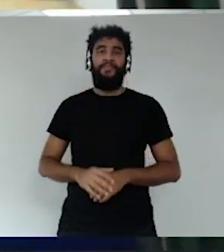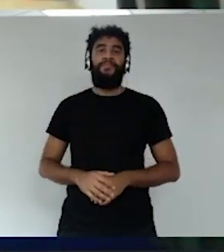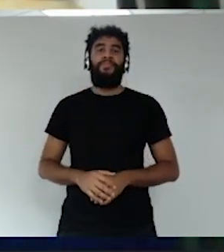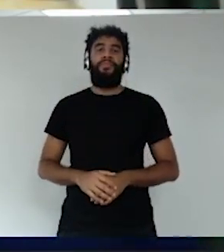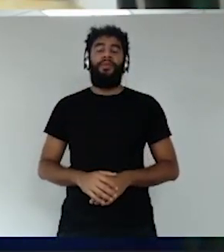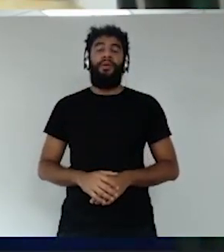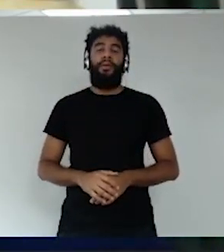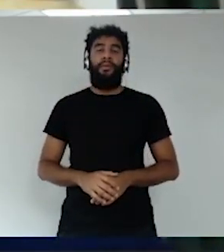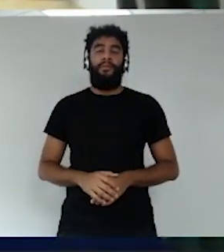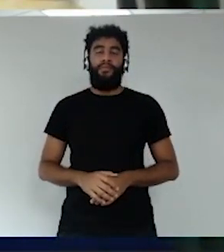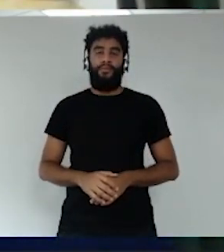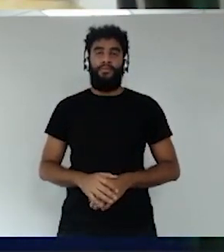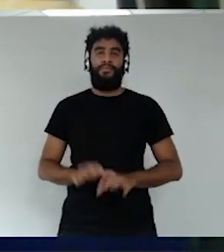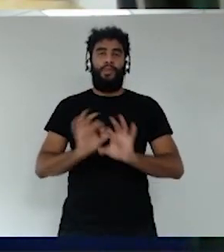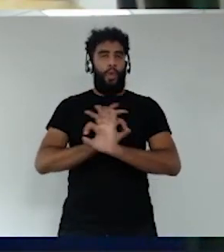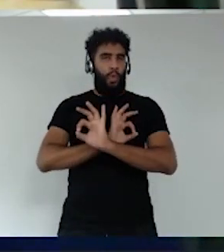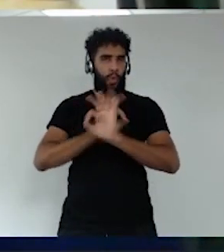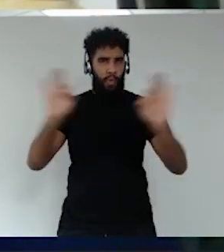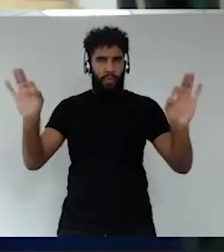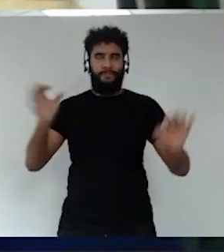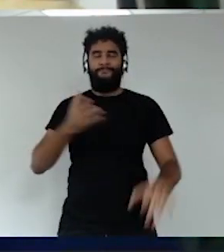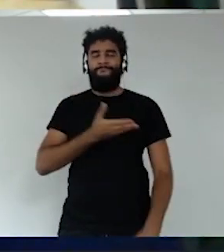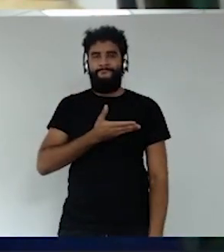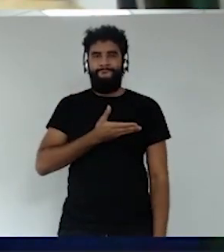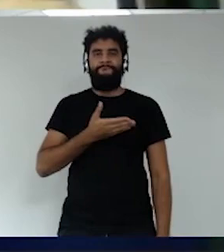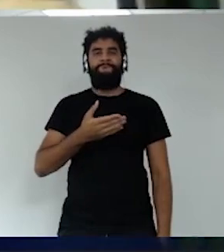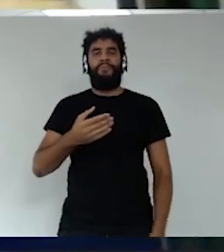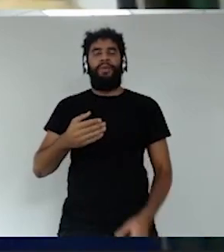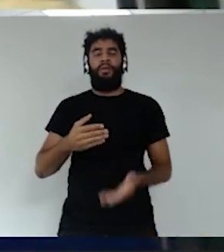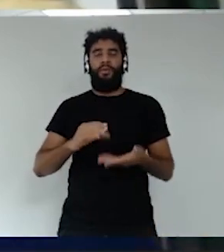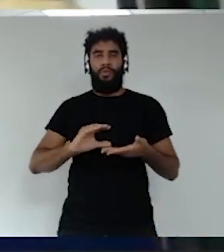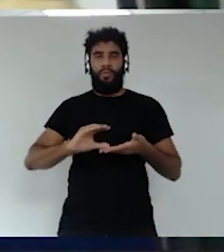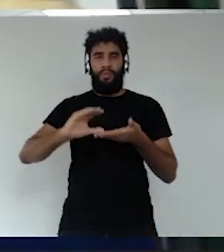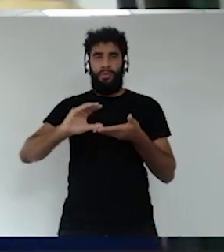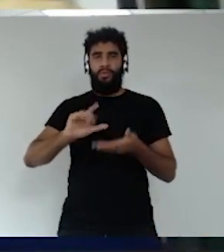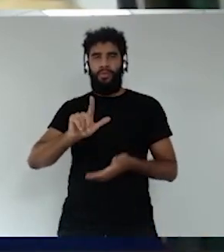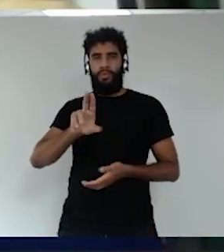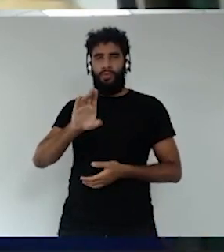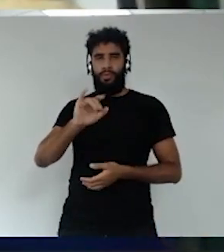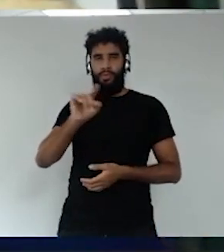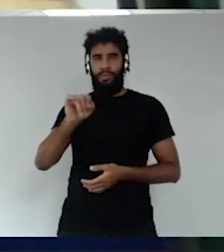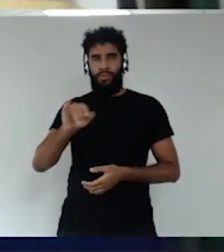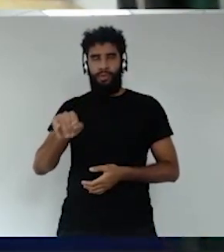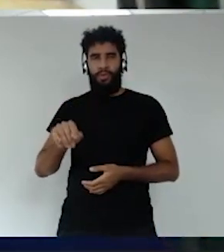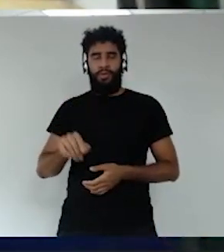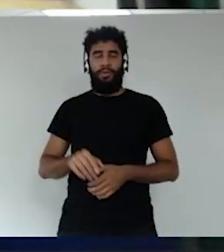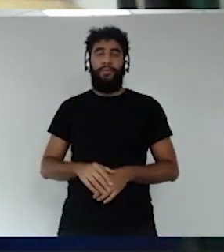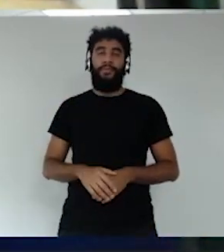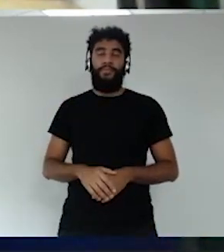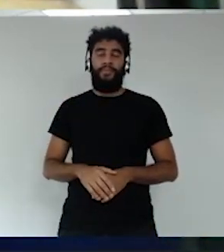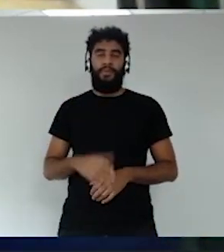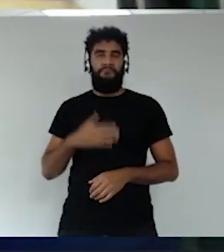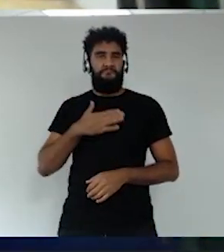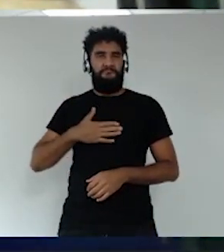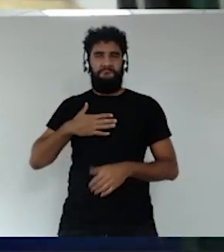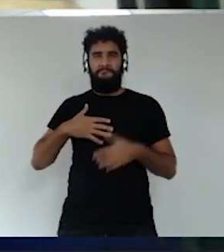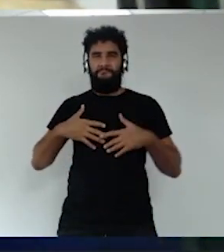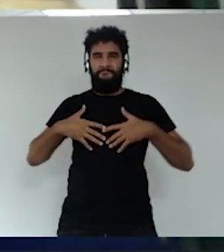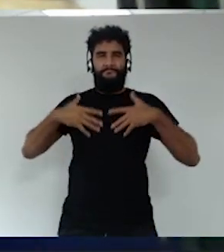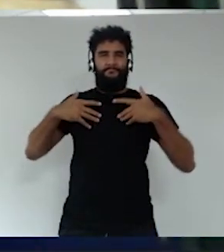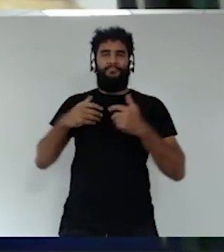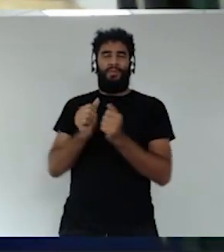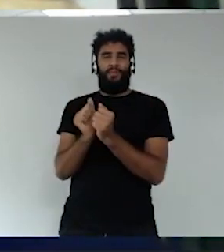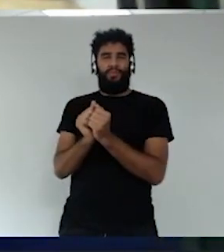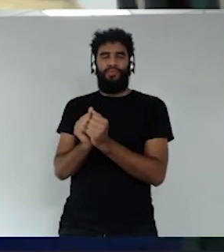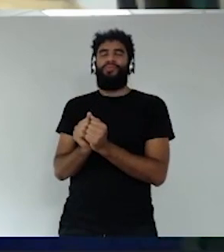meu querido colega, conselheiro Luiz Saraiva. É um prazer enorme estar